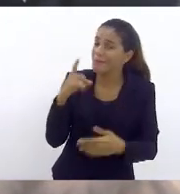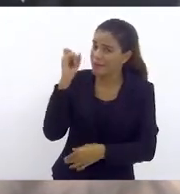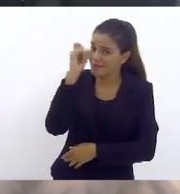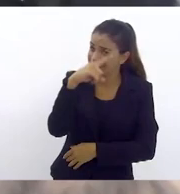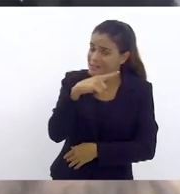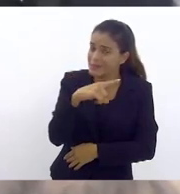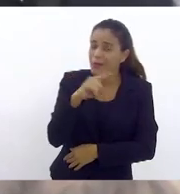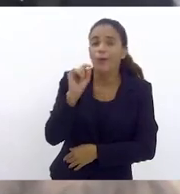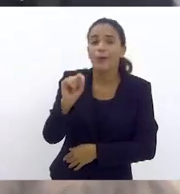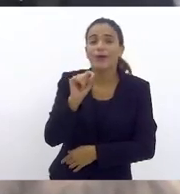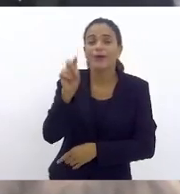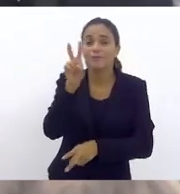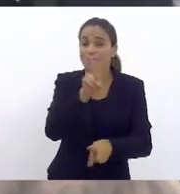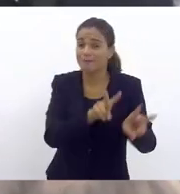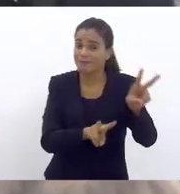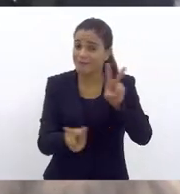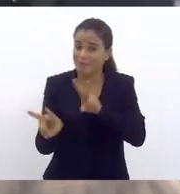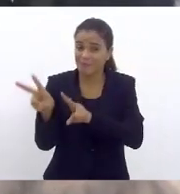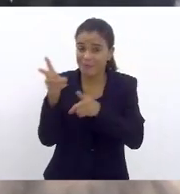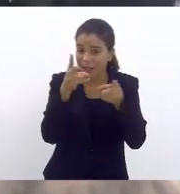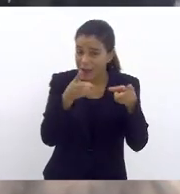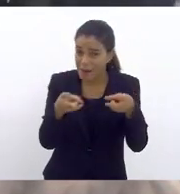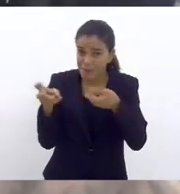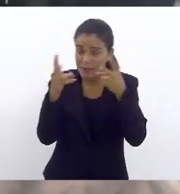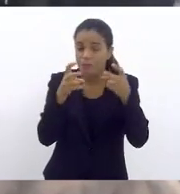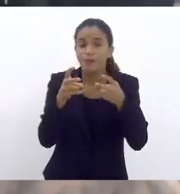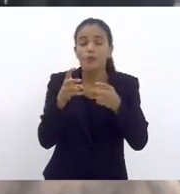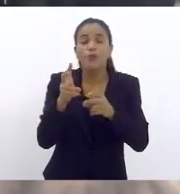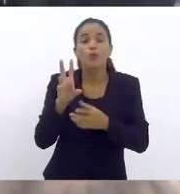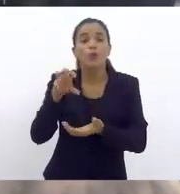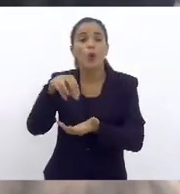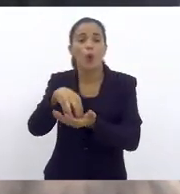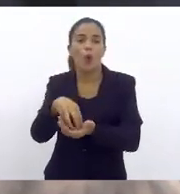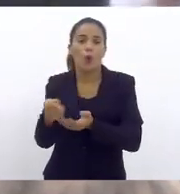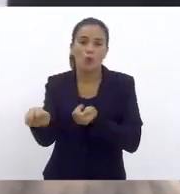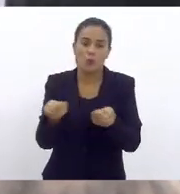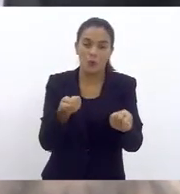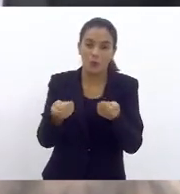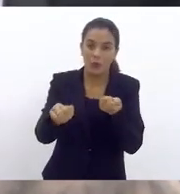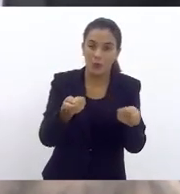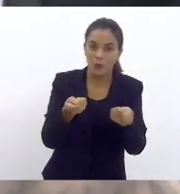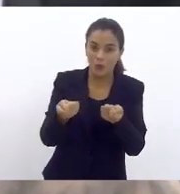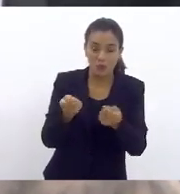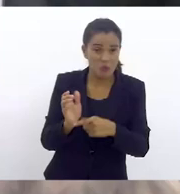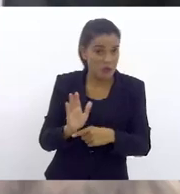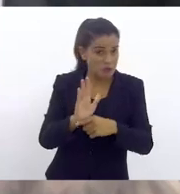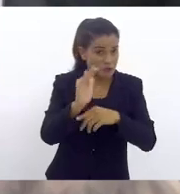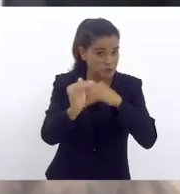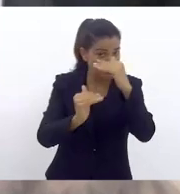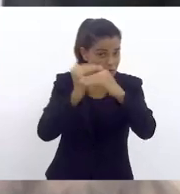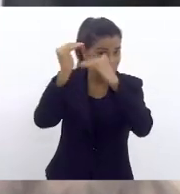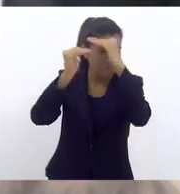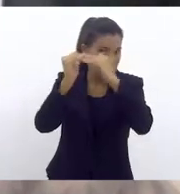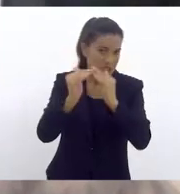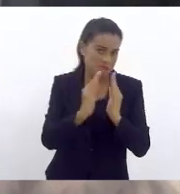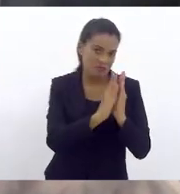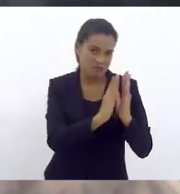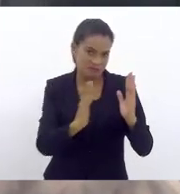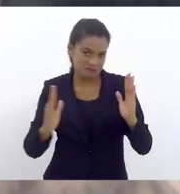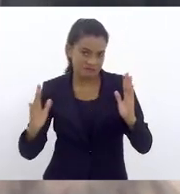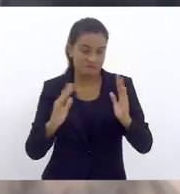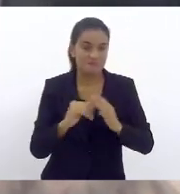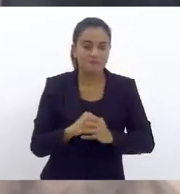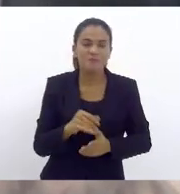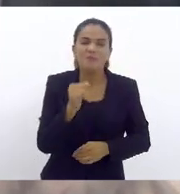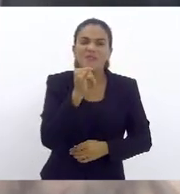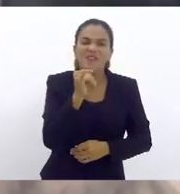que é a visão dos órgãos de controle que nem sempre ajudam o desenvolvimento desse processo né porque quando